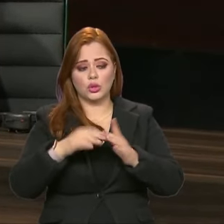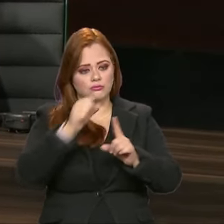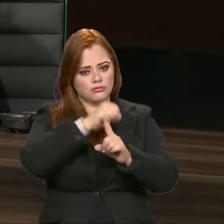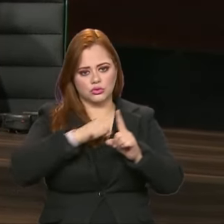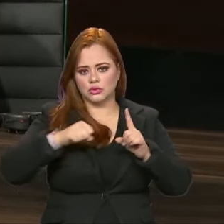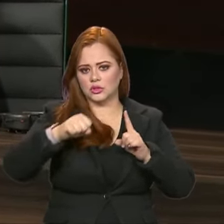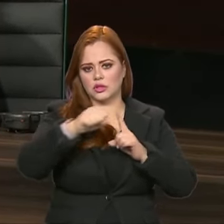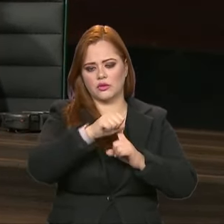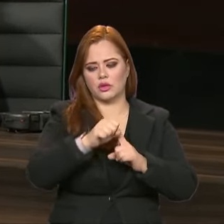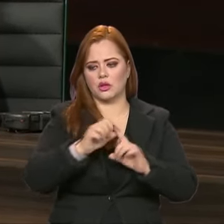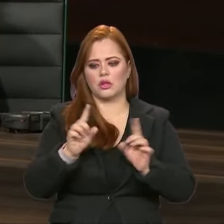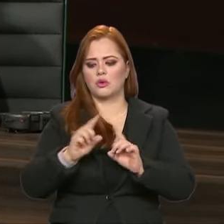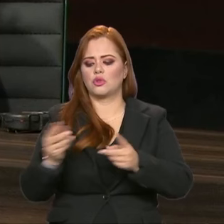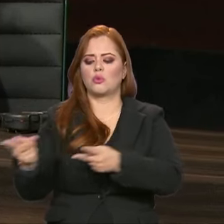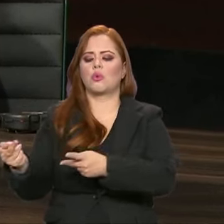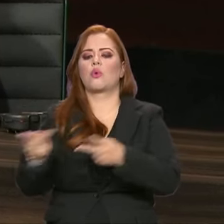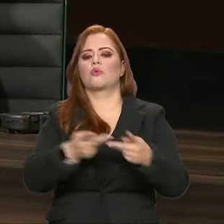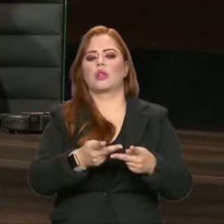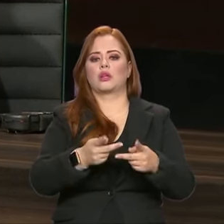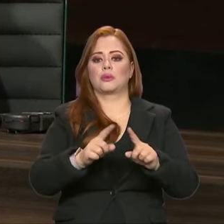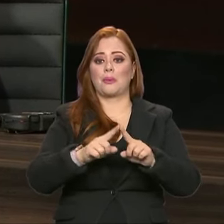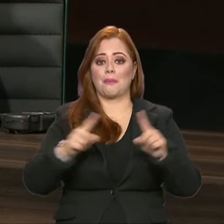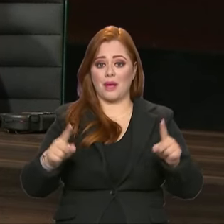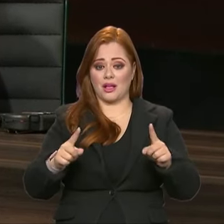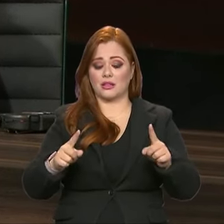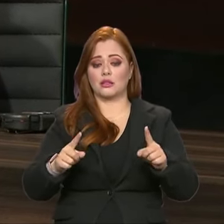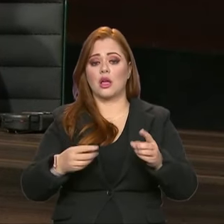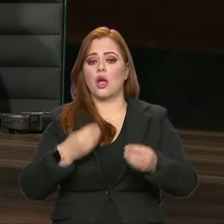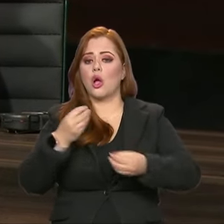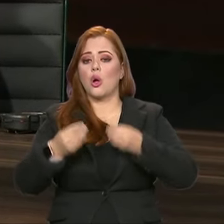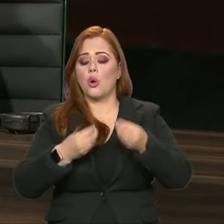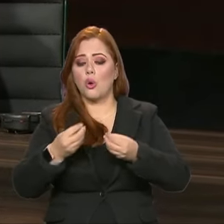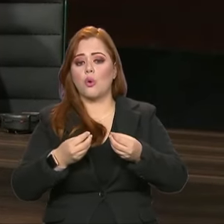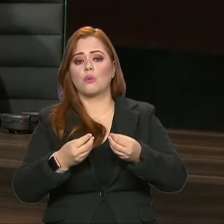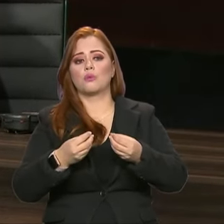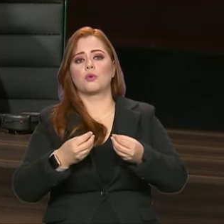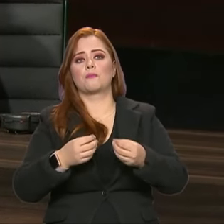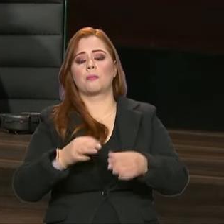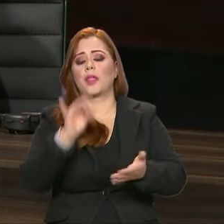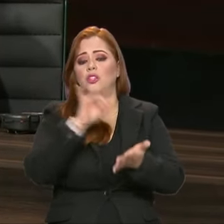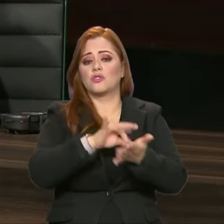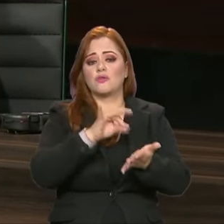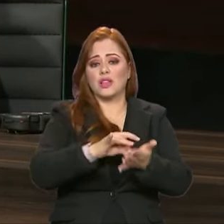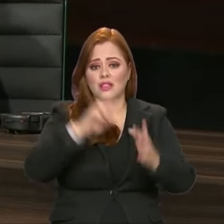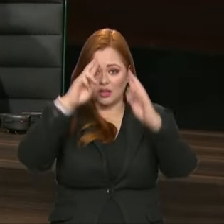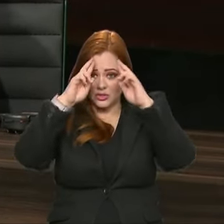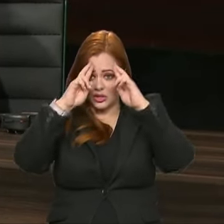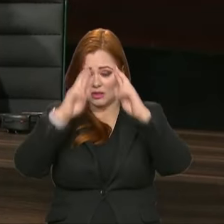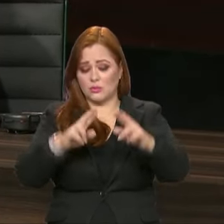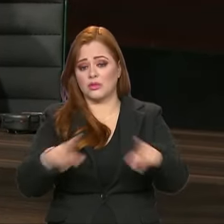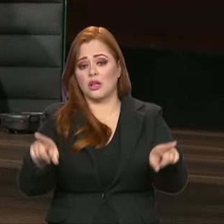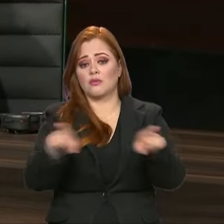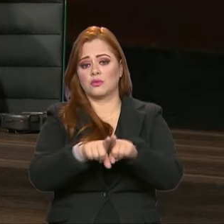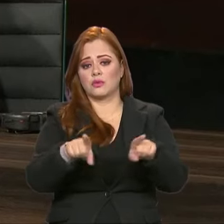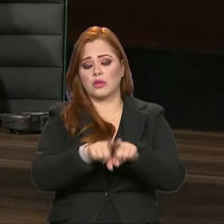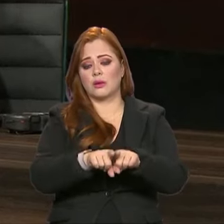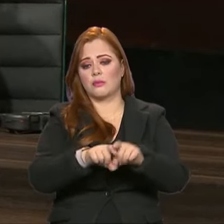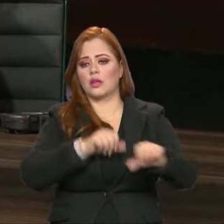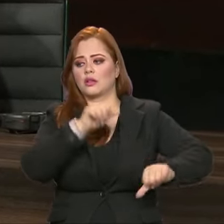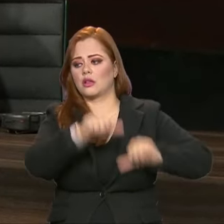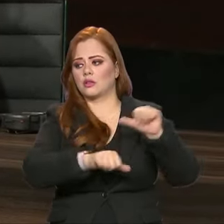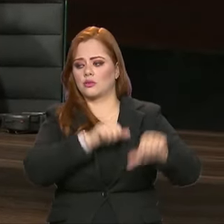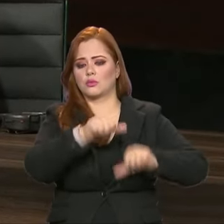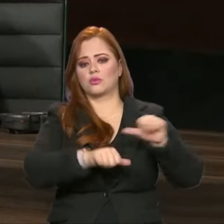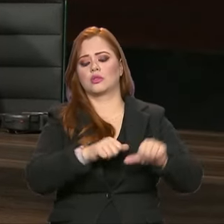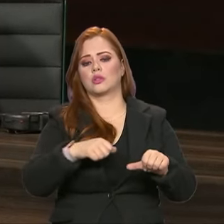não como convidada, mas como atora, como protagonista, como responsável também das mudanças que